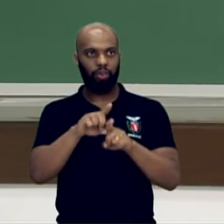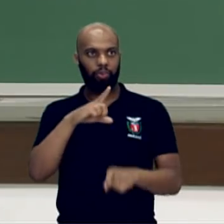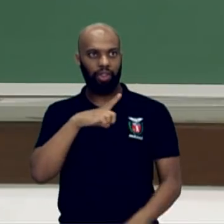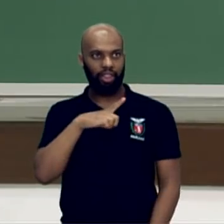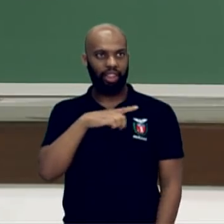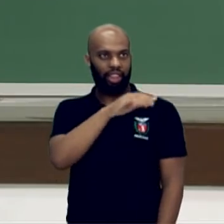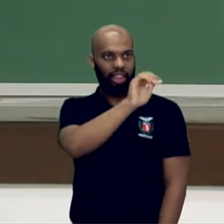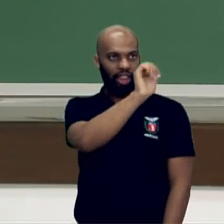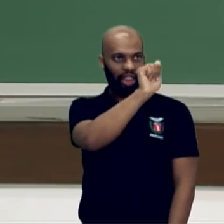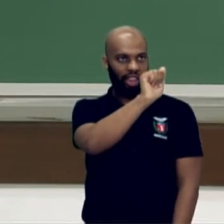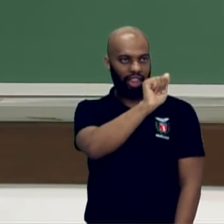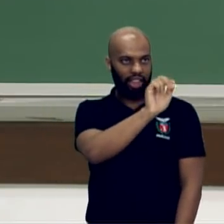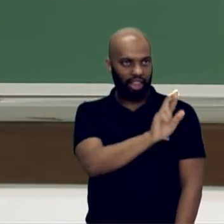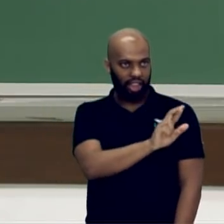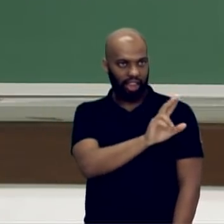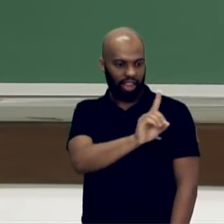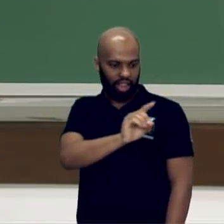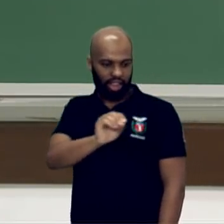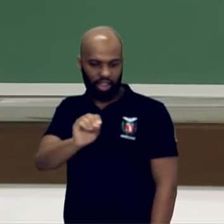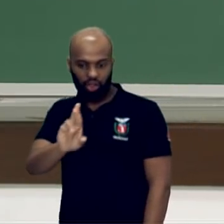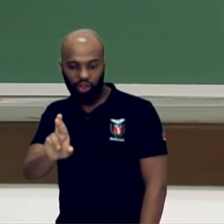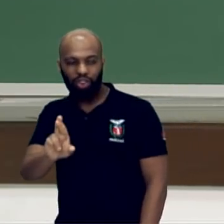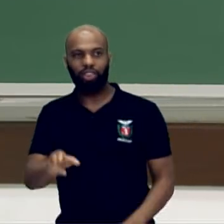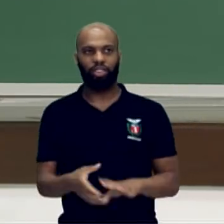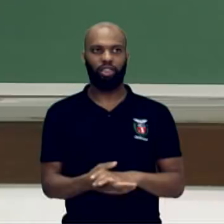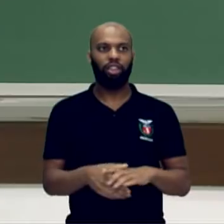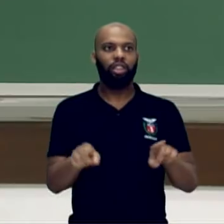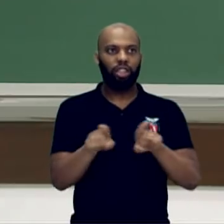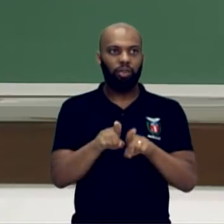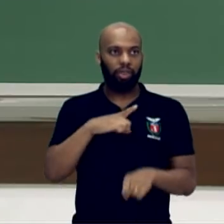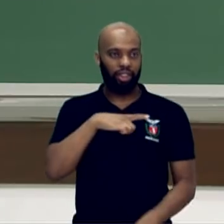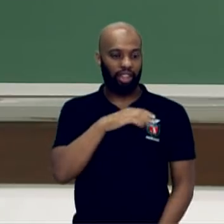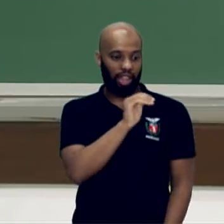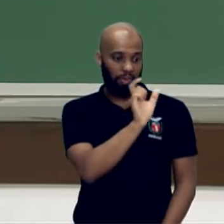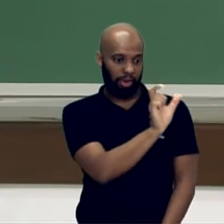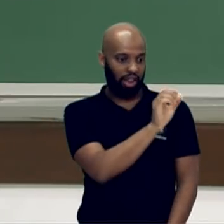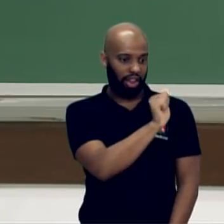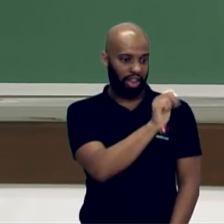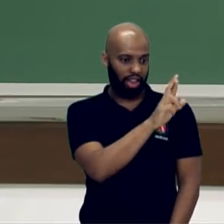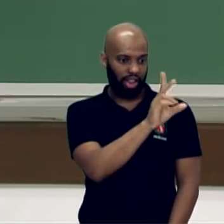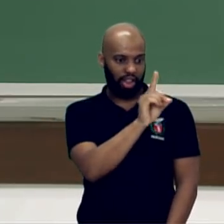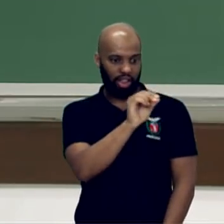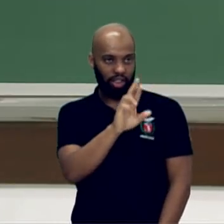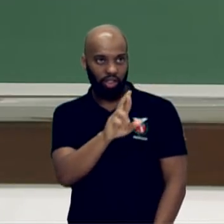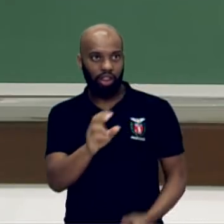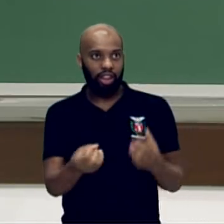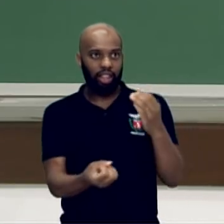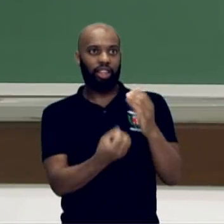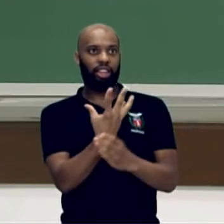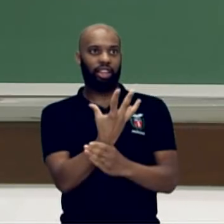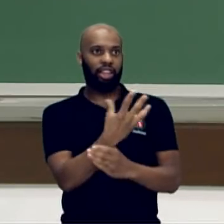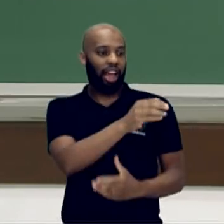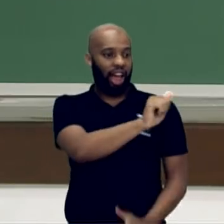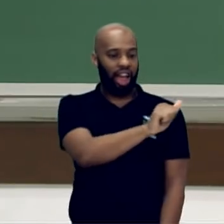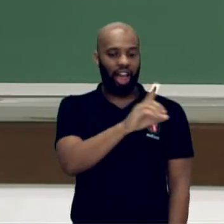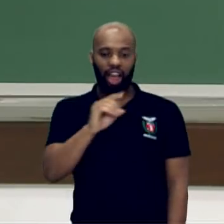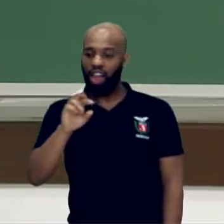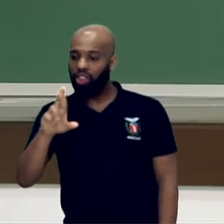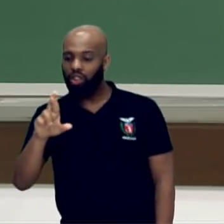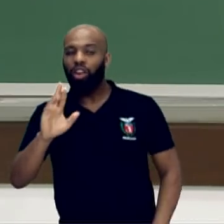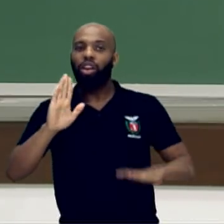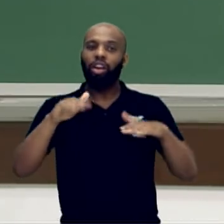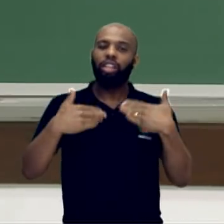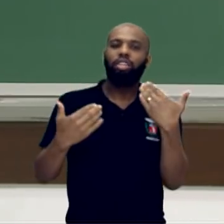pega também um pouco da palavra ardor para criar a dor. Estão vendo? Ele vai